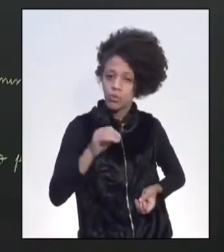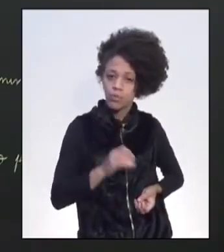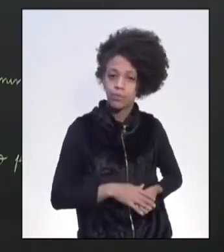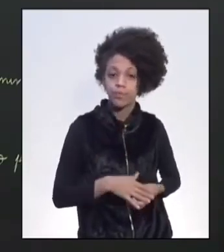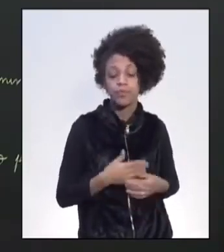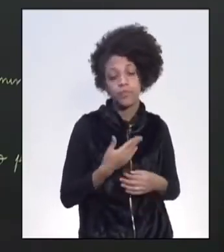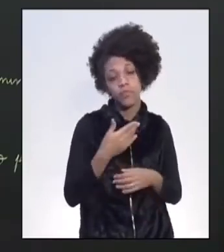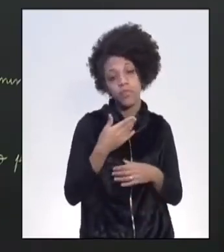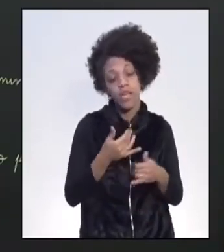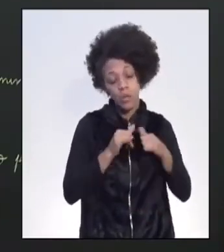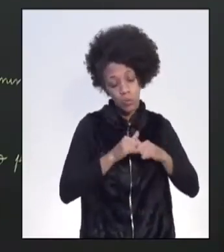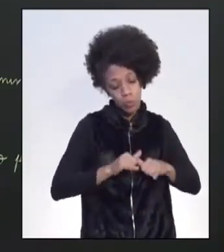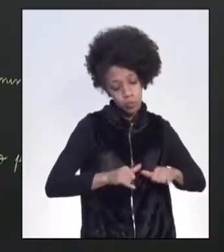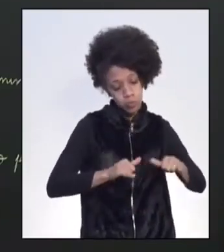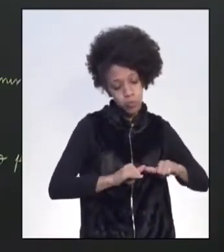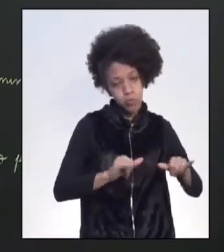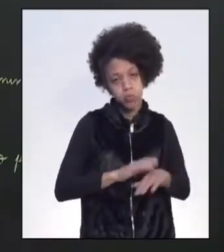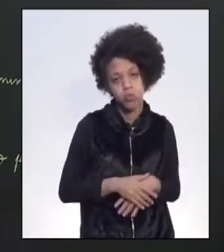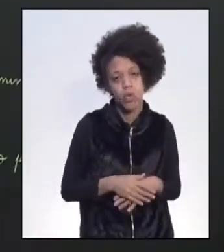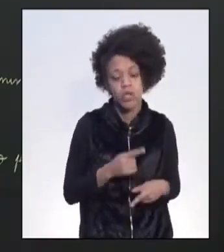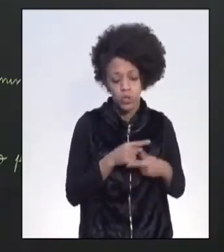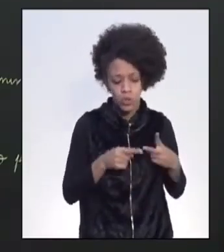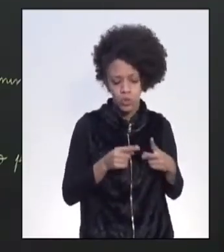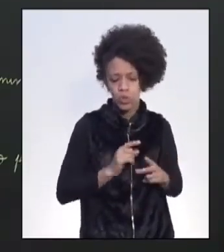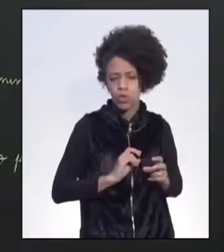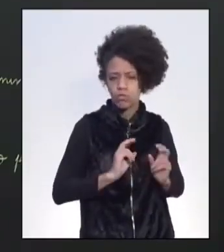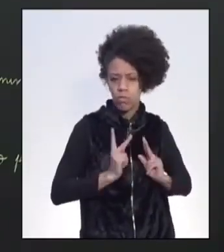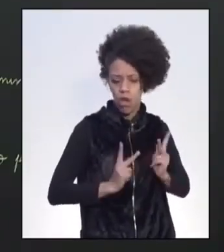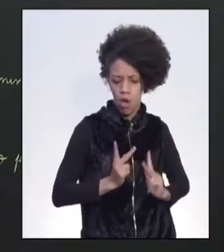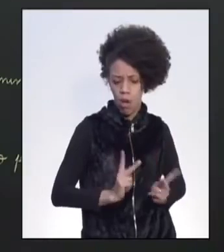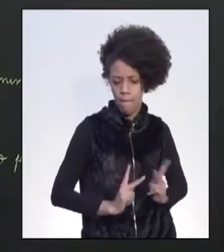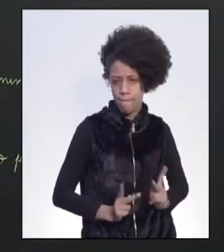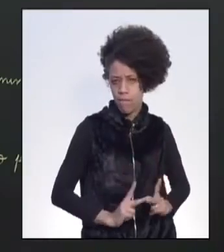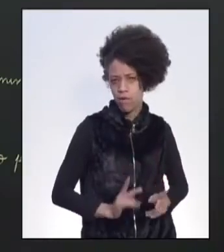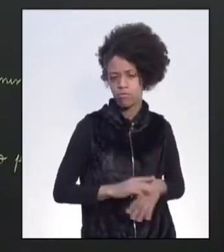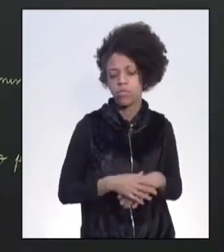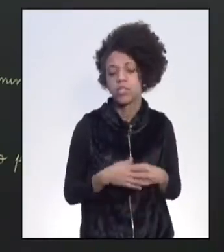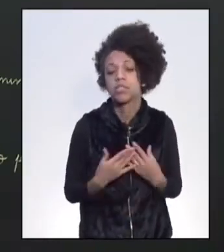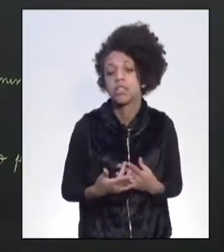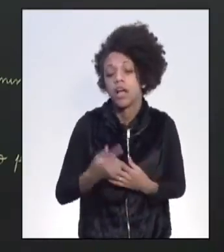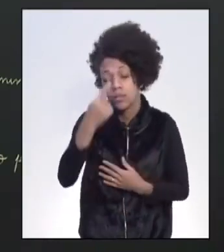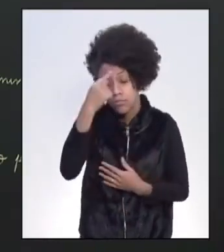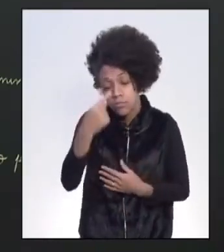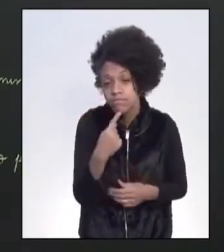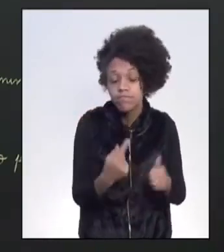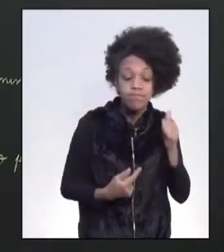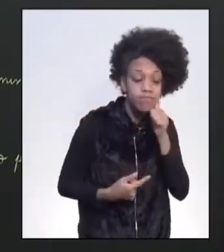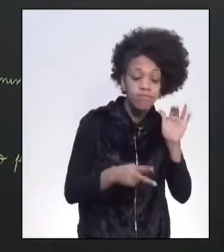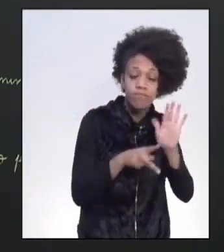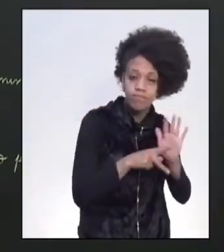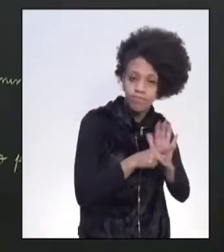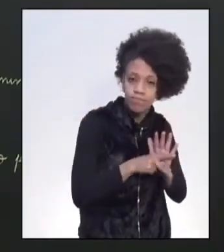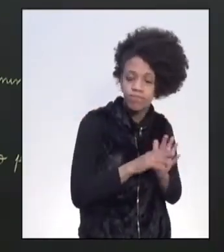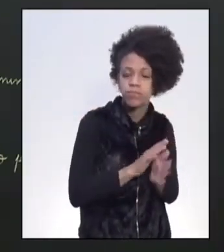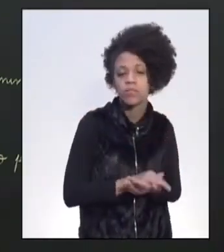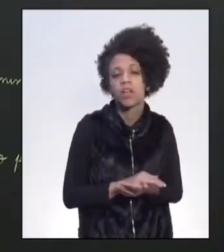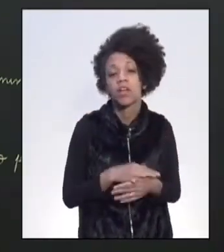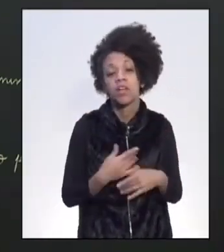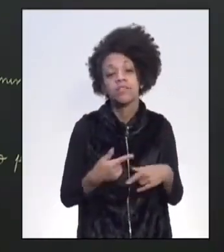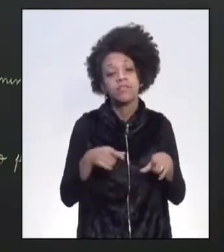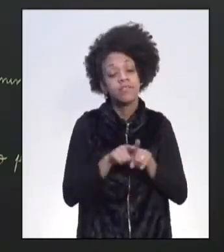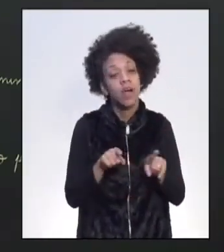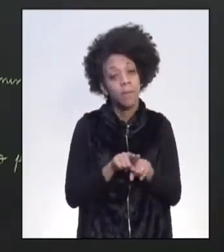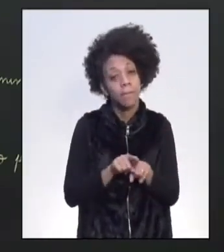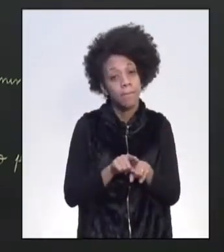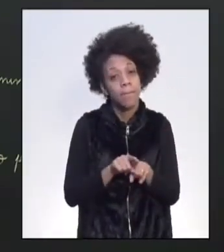estrogênio e a progesterona. São dois hormônios que eles vão atuar nas características femininas, especialmente o estrogênio, vão